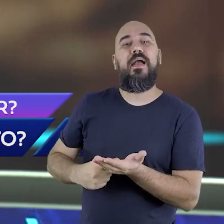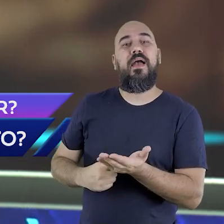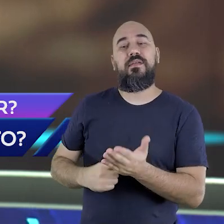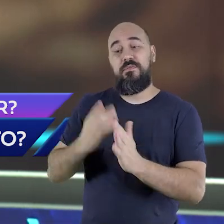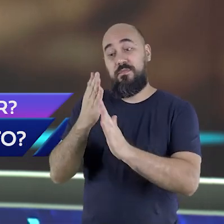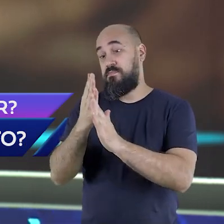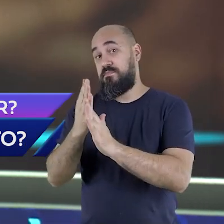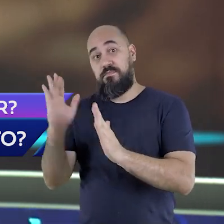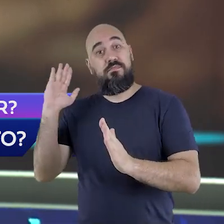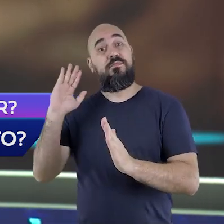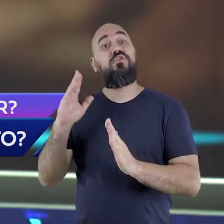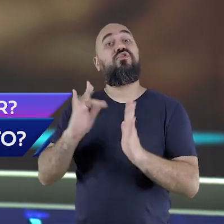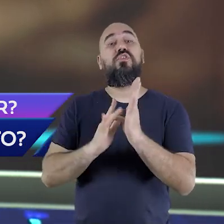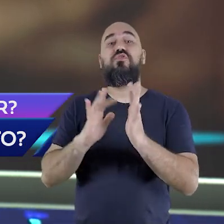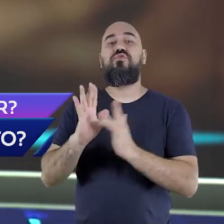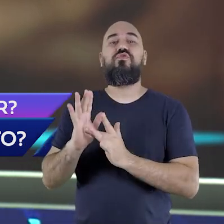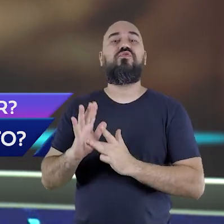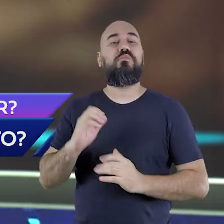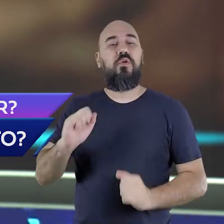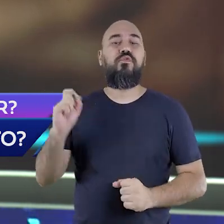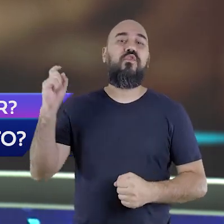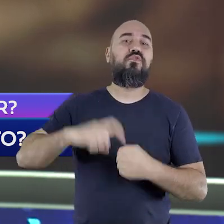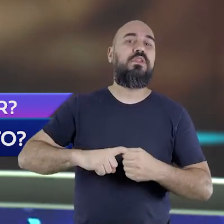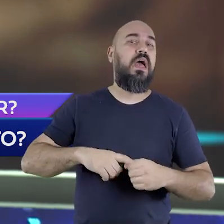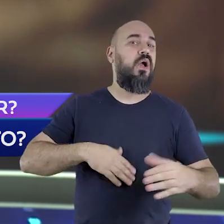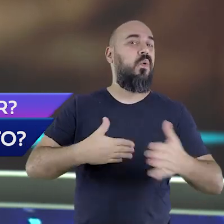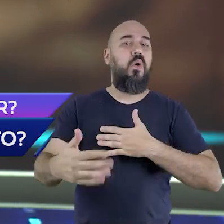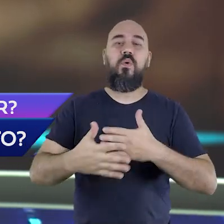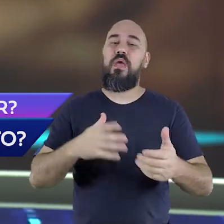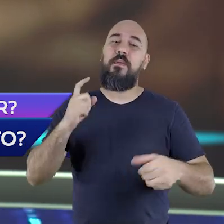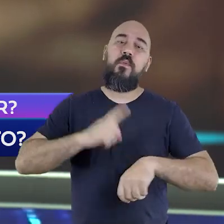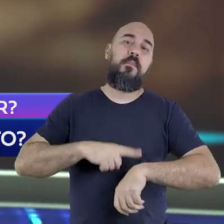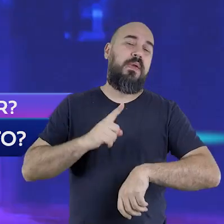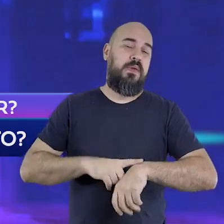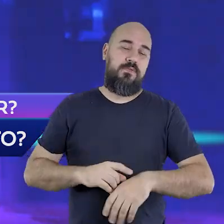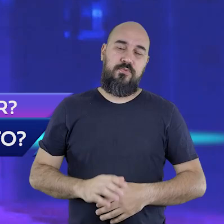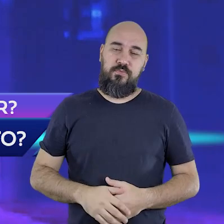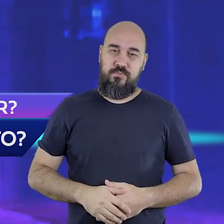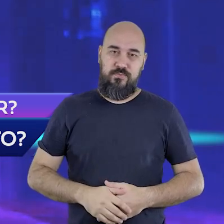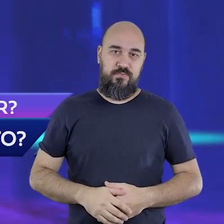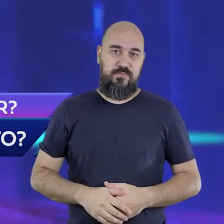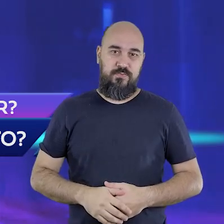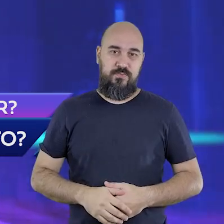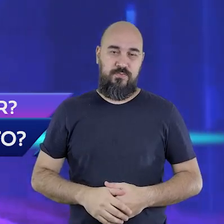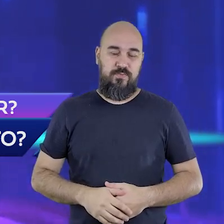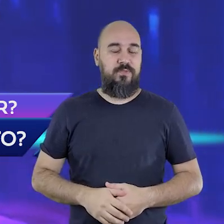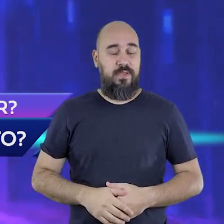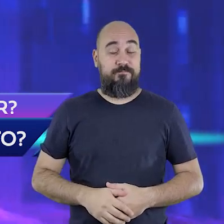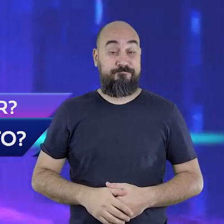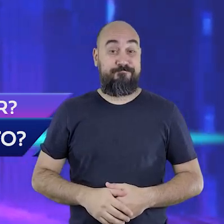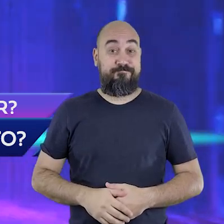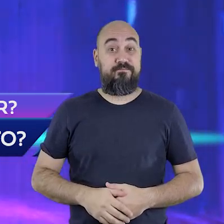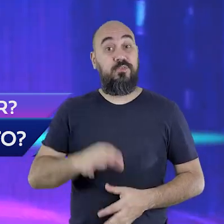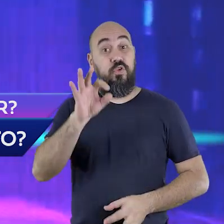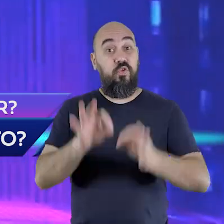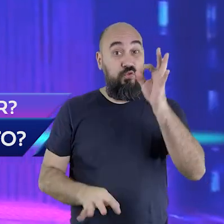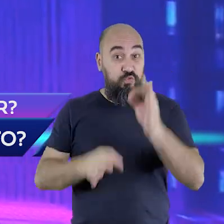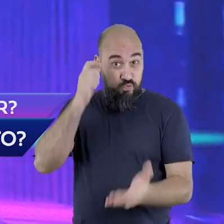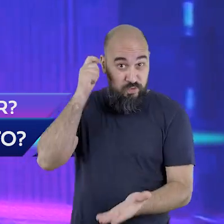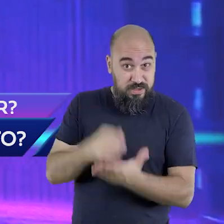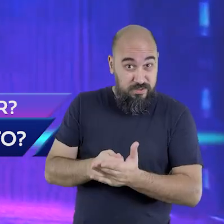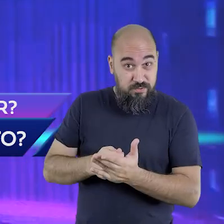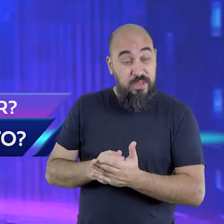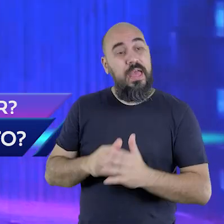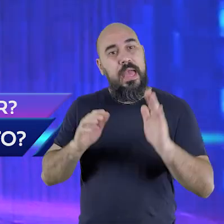dela, Jesus pode voltar a qualquer momento. O juízo é um chamado à